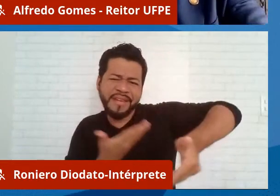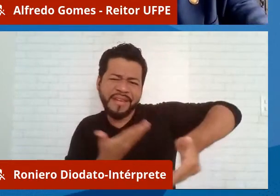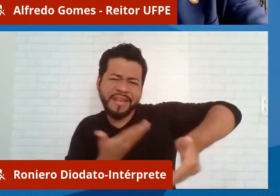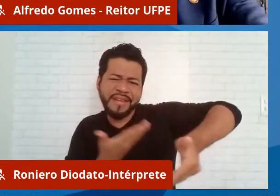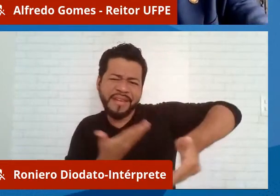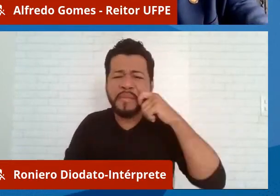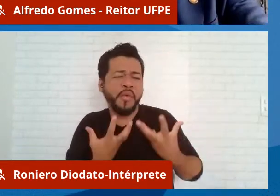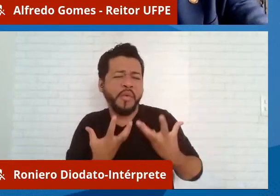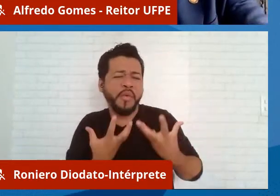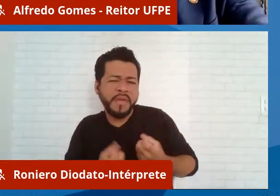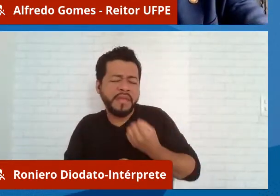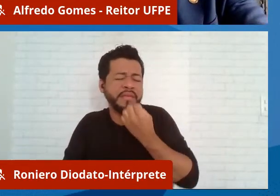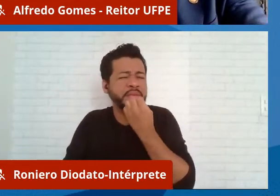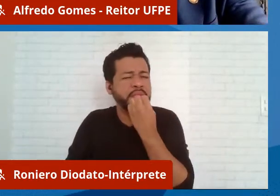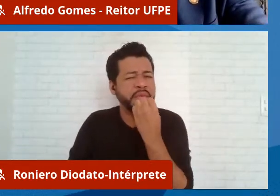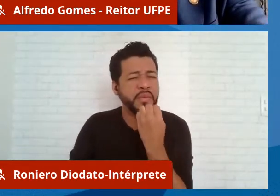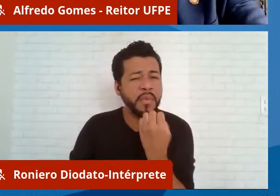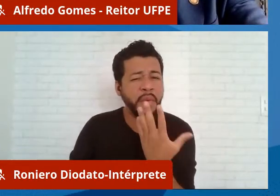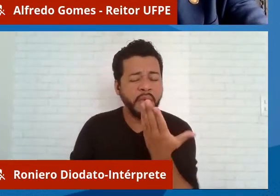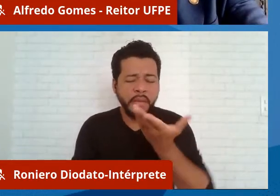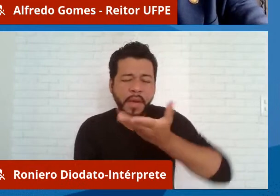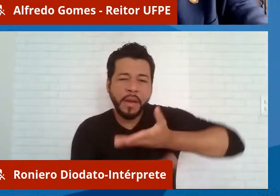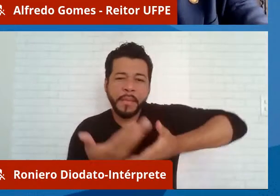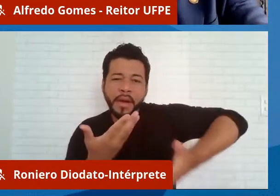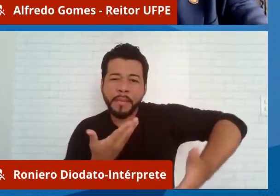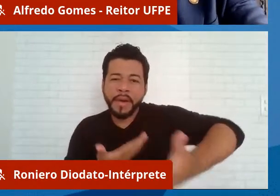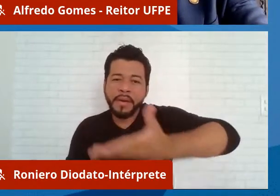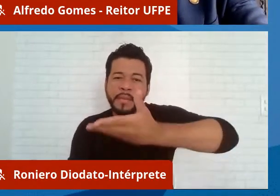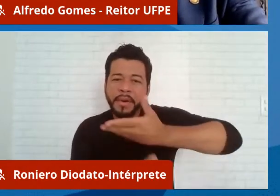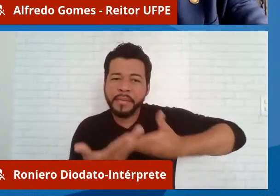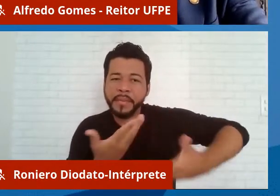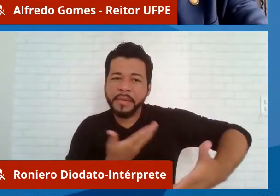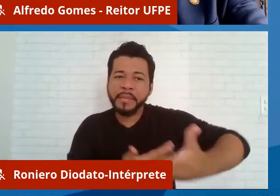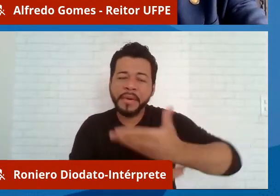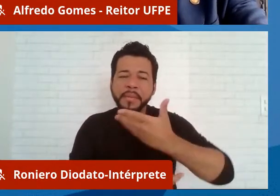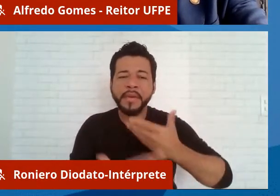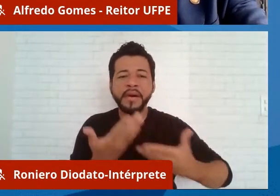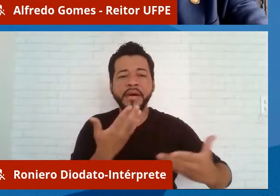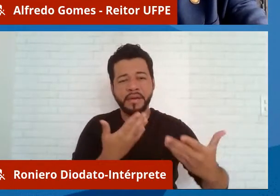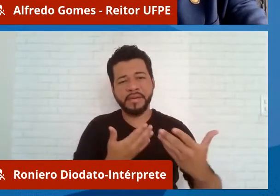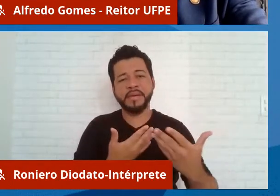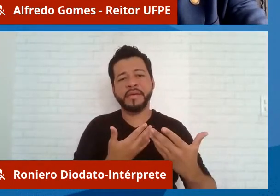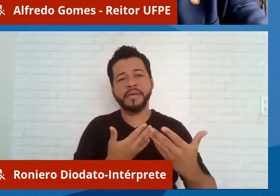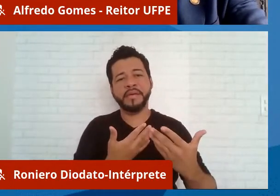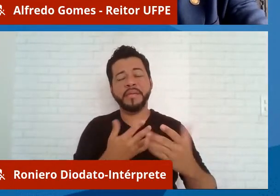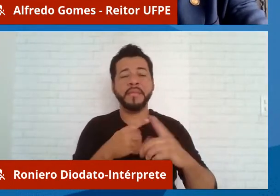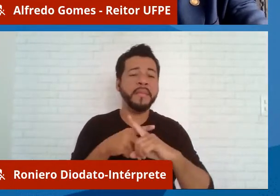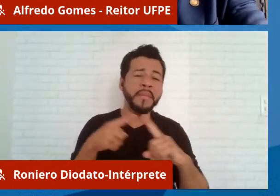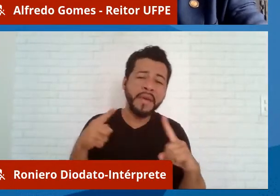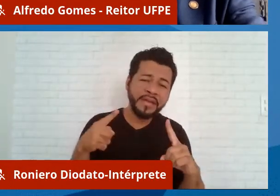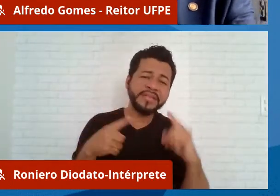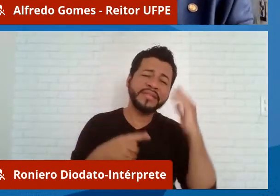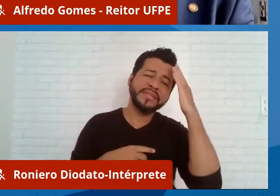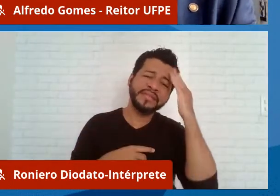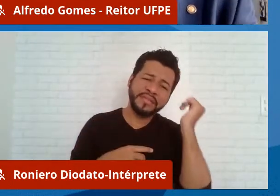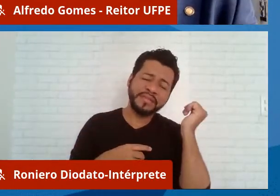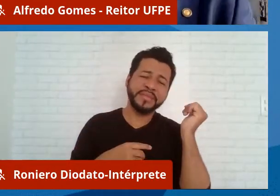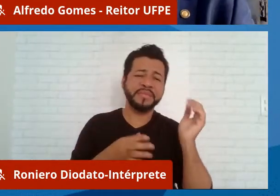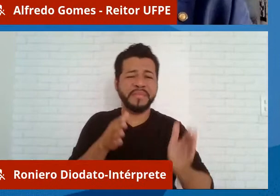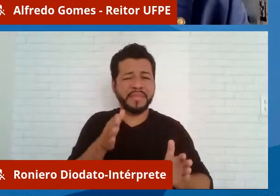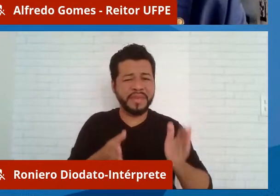acolhimento, de integração, né? E, ao mesmo tempo, a